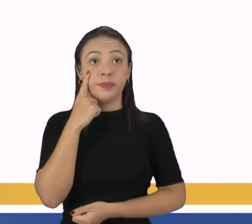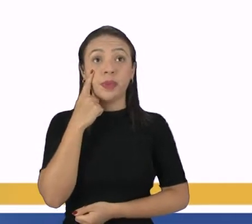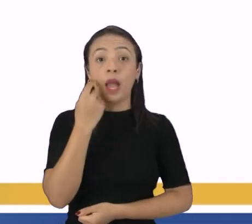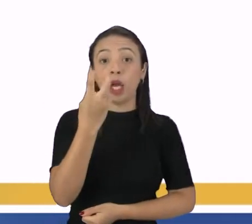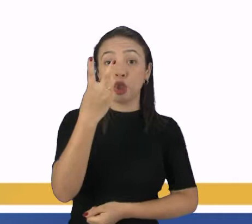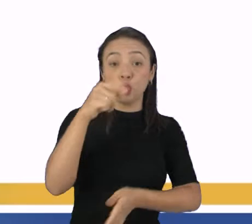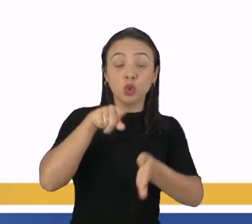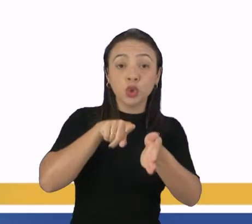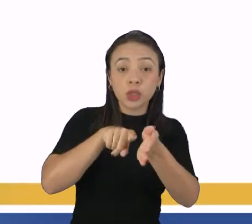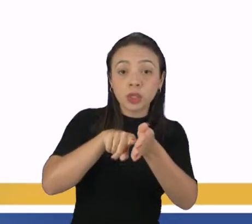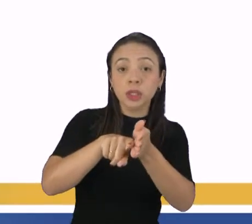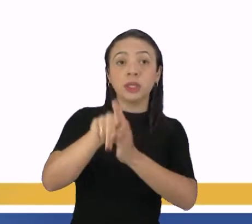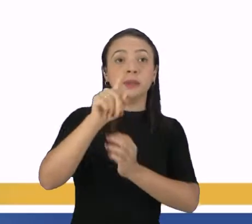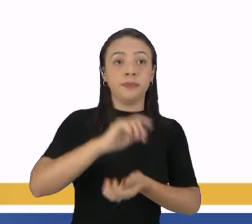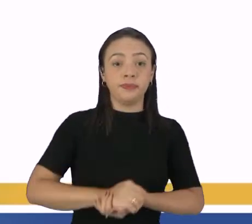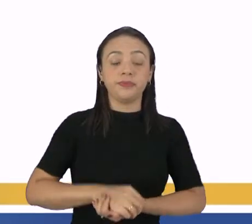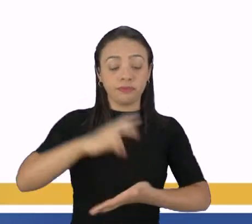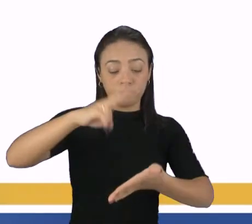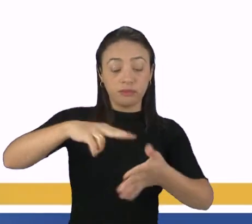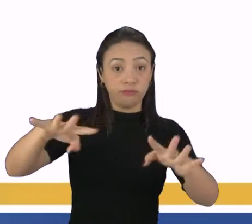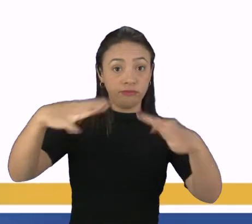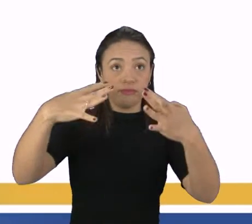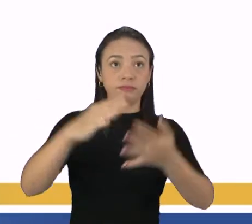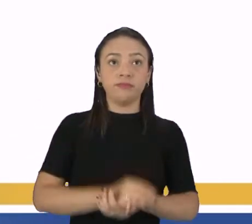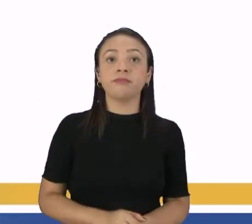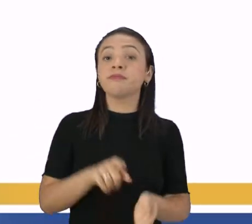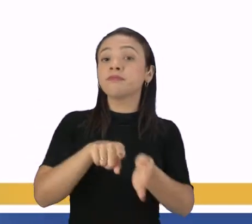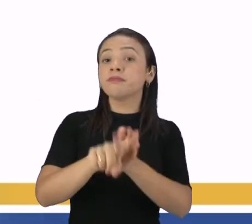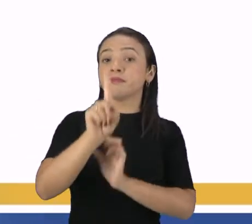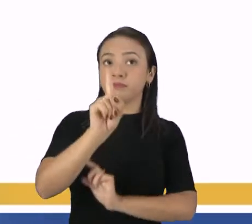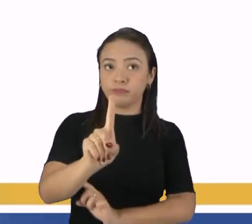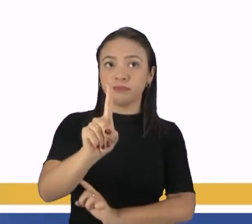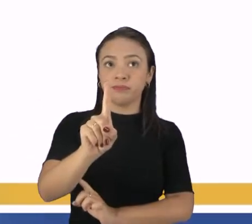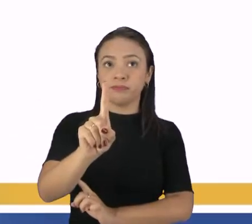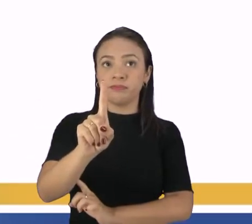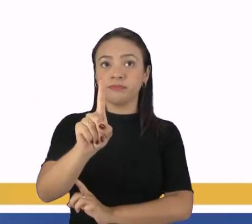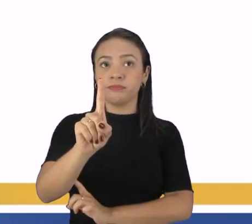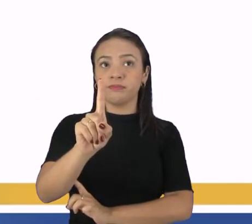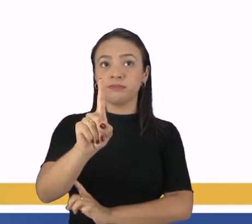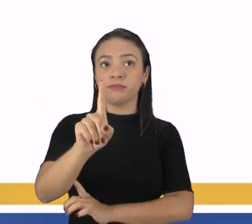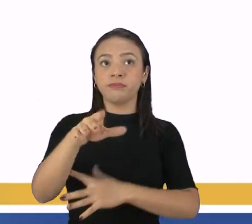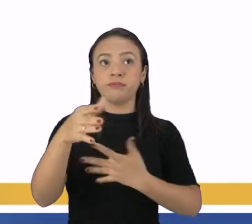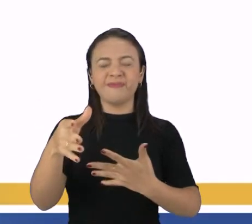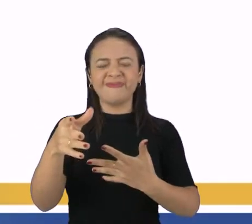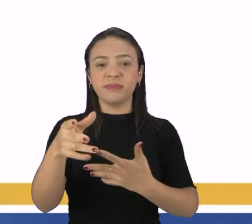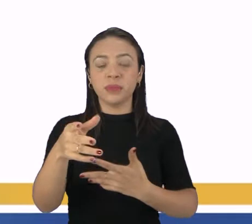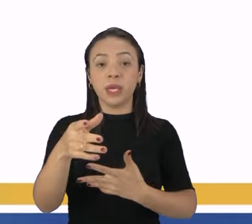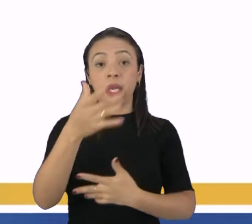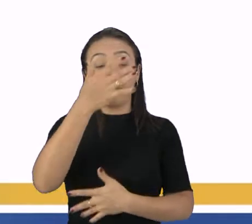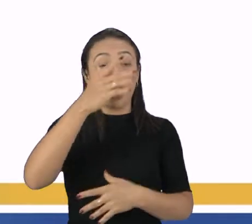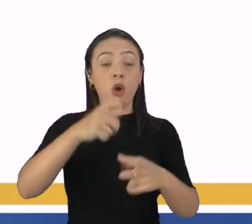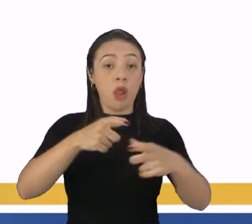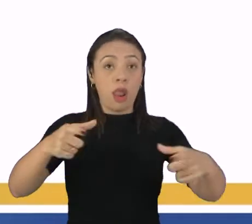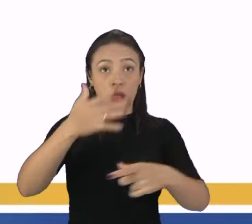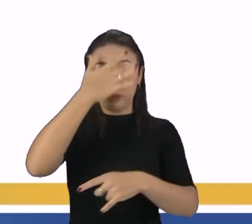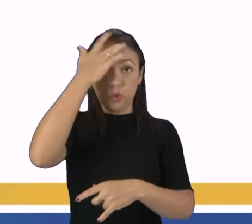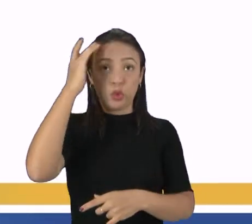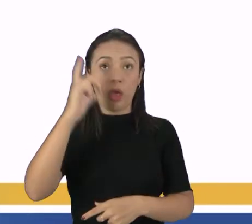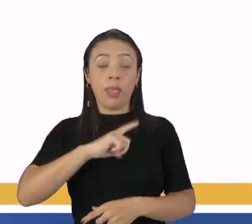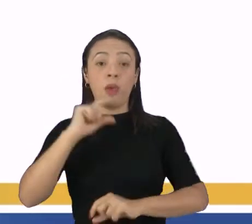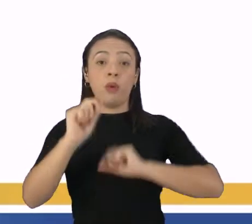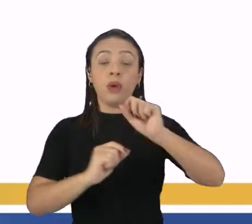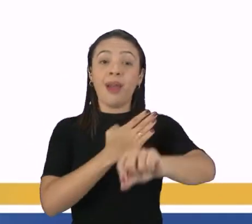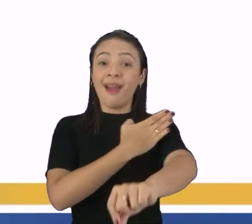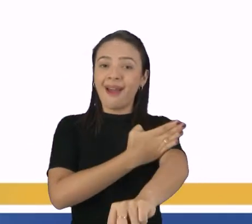duas primeiras questões, tá? Vamos ler com bastante atenção. Questão número 1. Entre as pessoas em geral, existe o